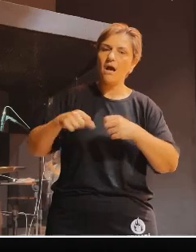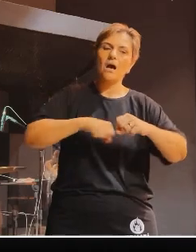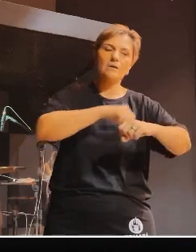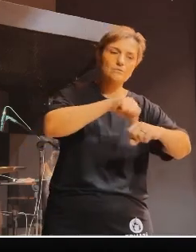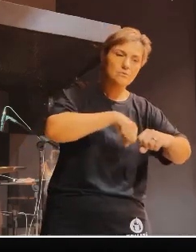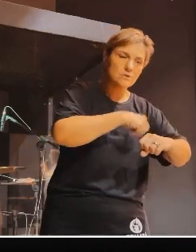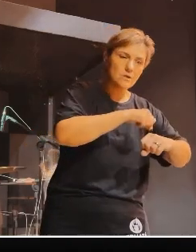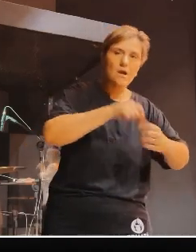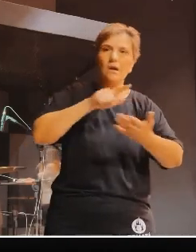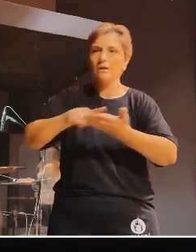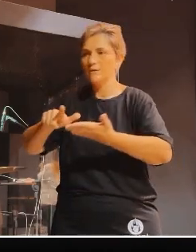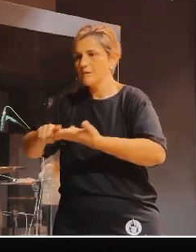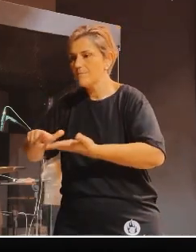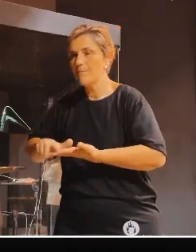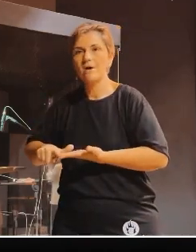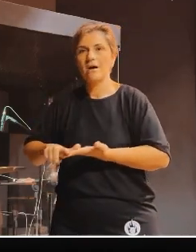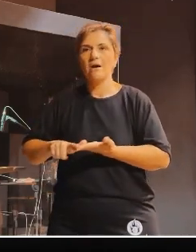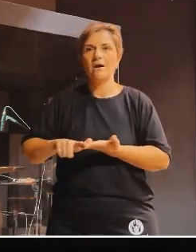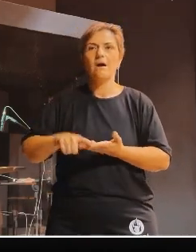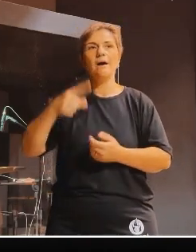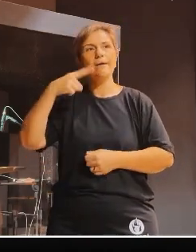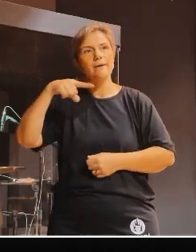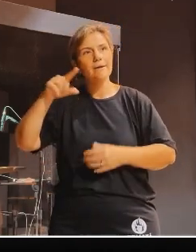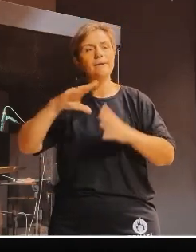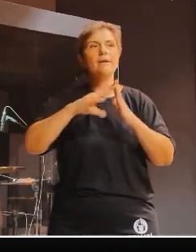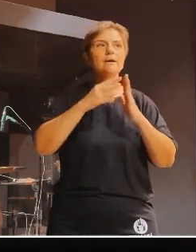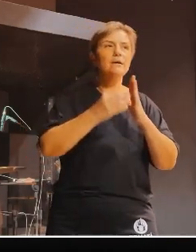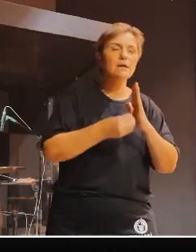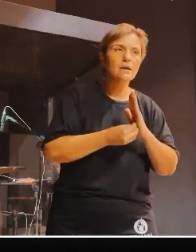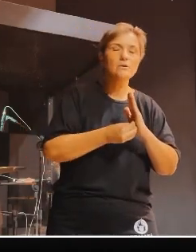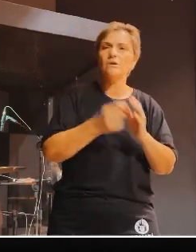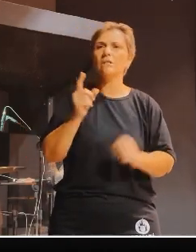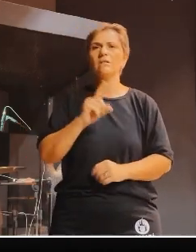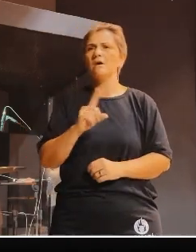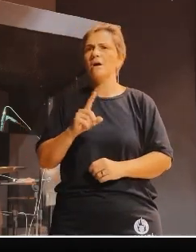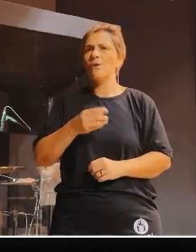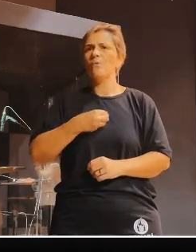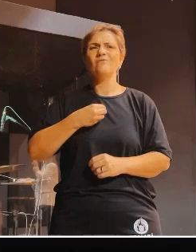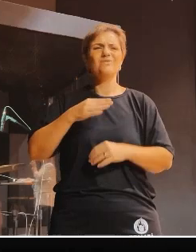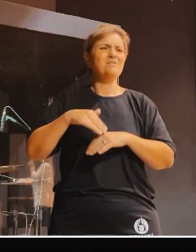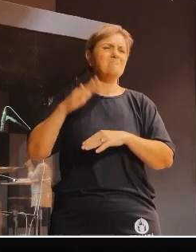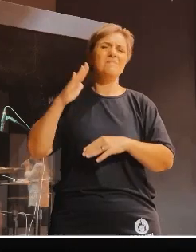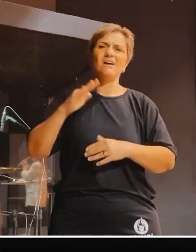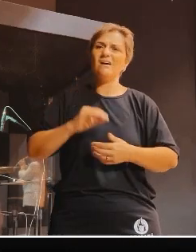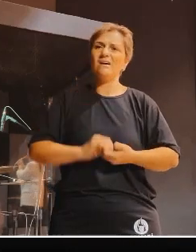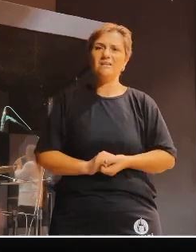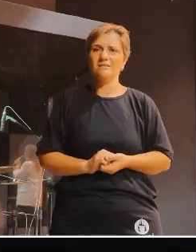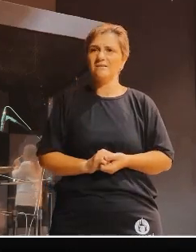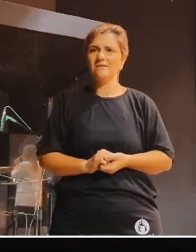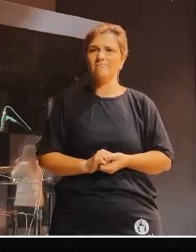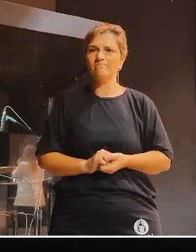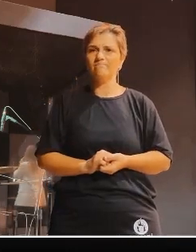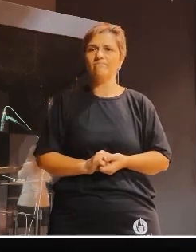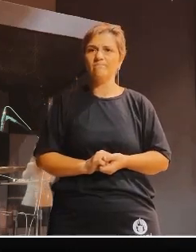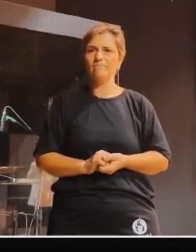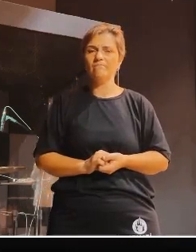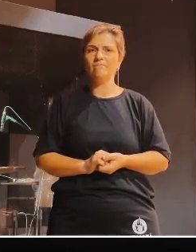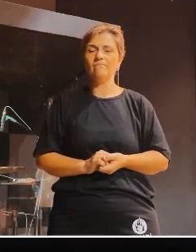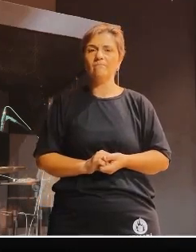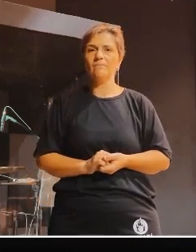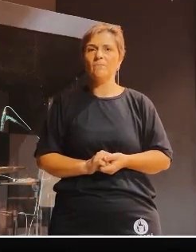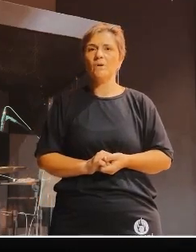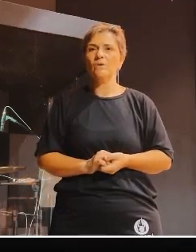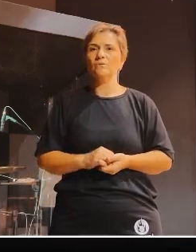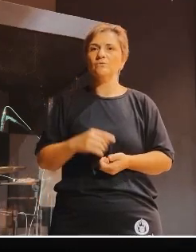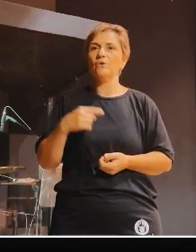cozinhar, limpar, ir na igreja. Não, a vida é muito mais do que isso. Nós estamos vivendo um